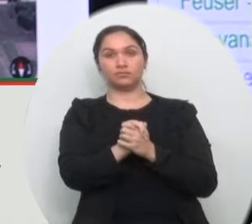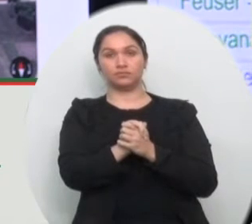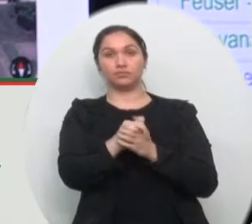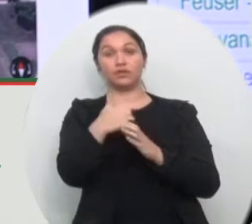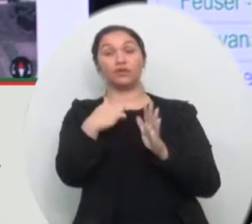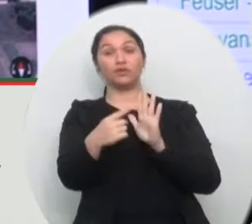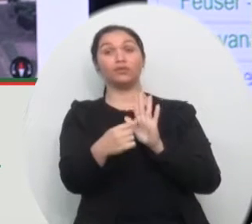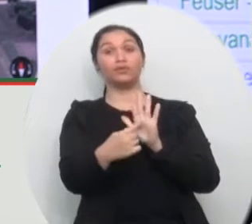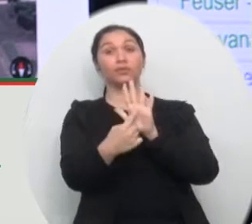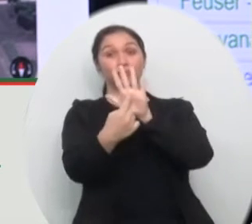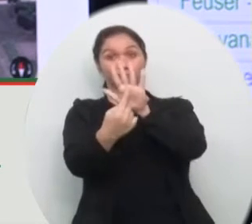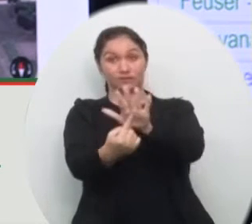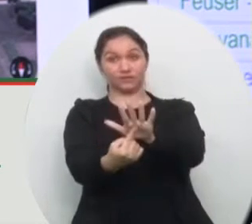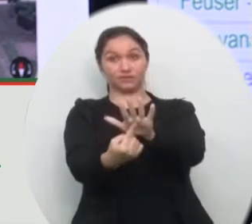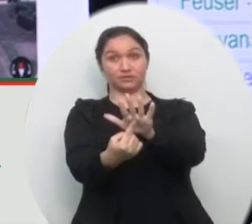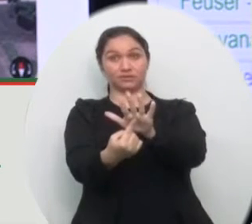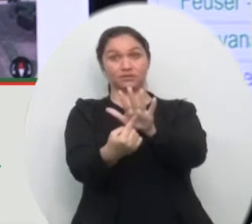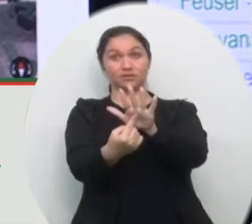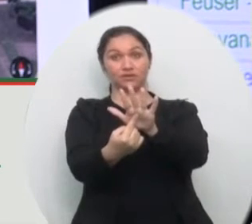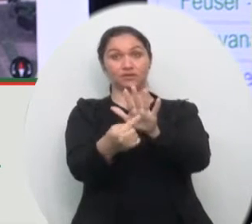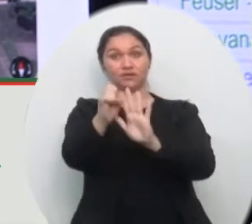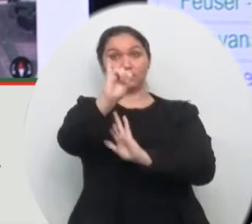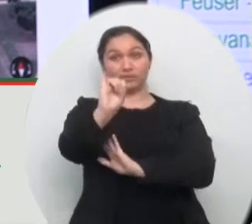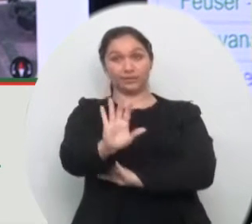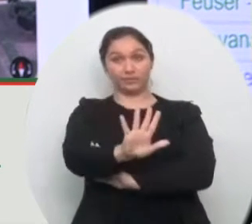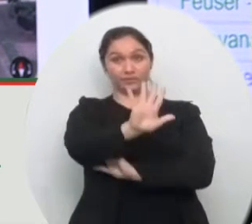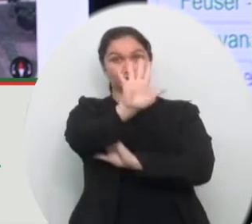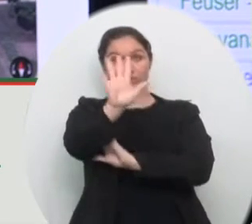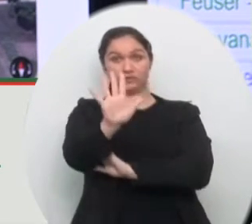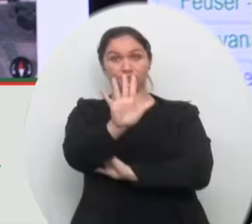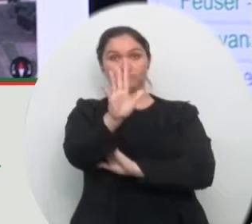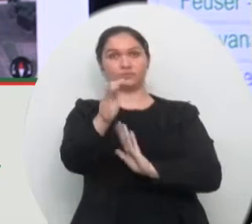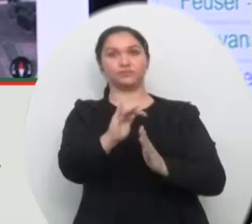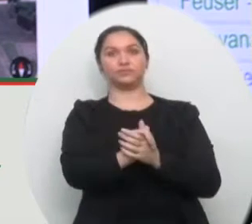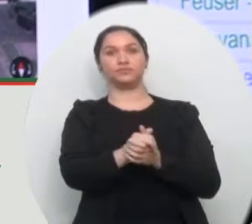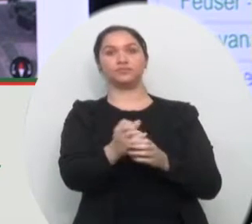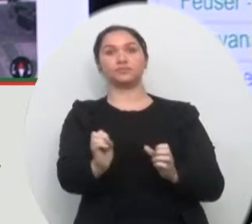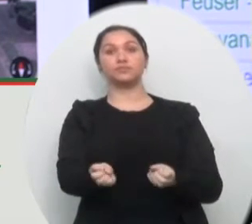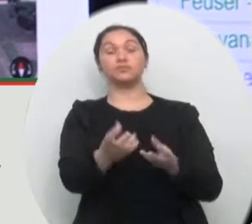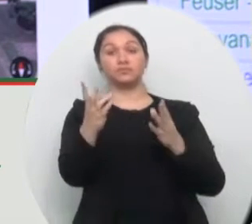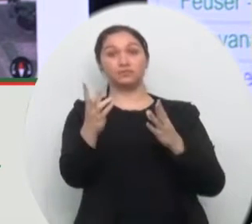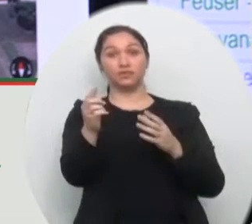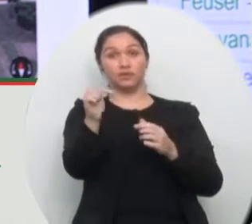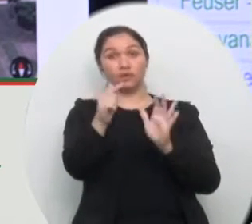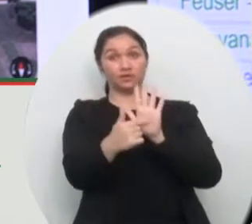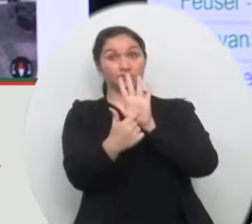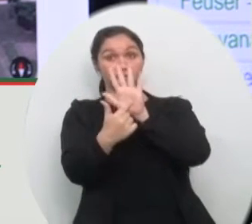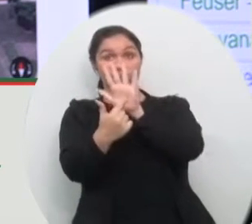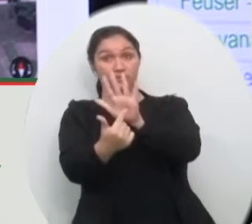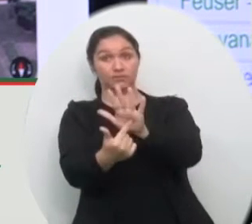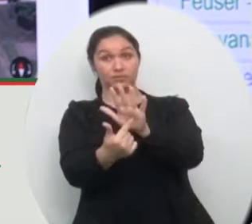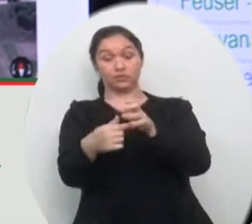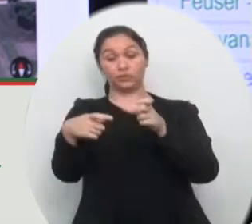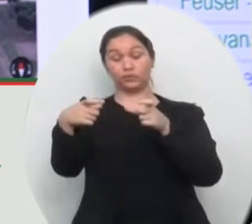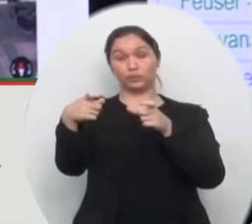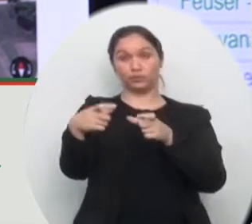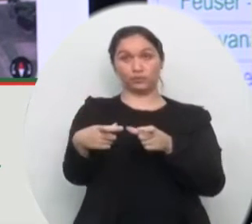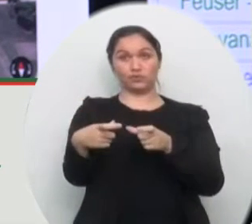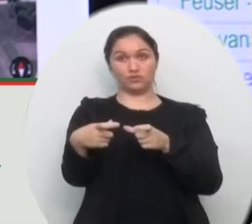A empresa situa-se aqui, correto? Essa parte aqui foi um terreno cedido, contratado